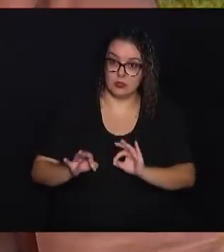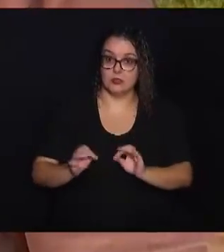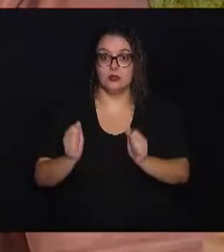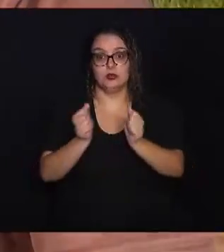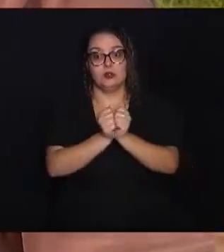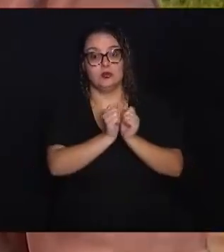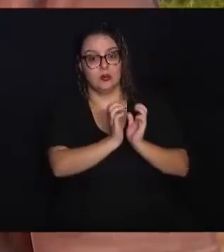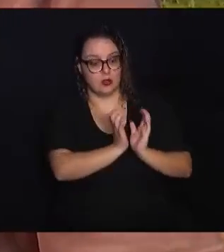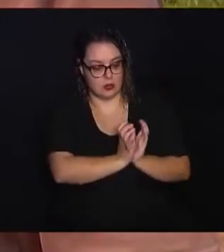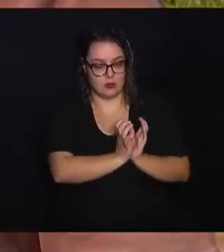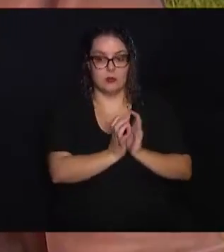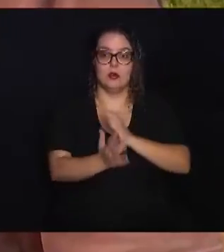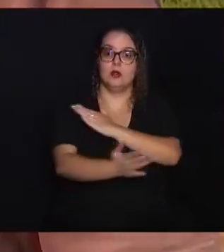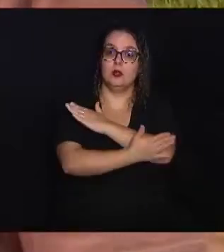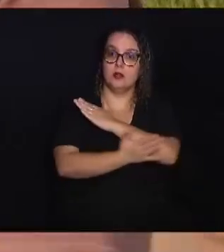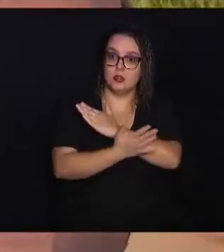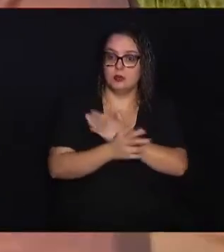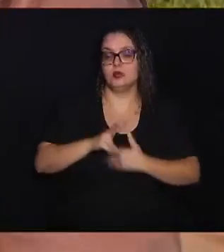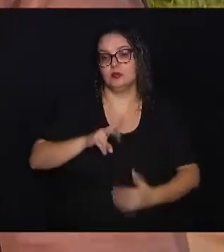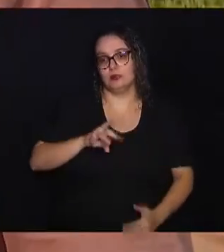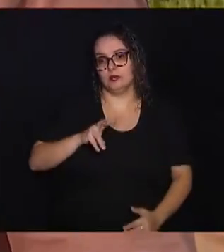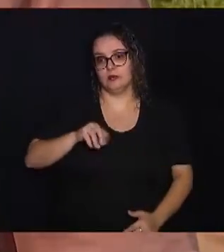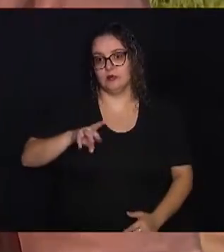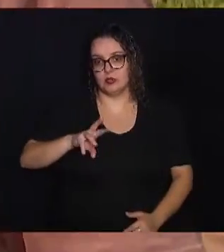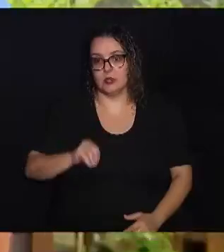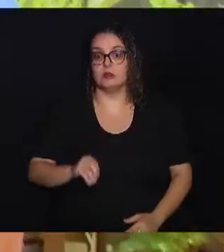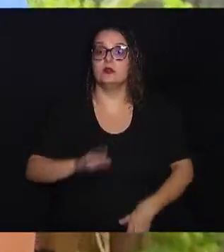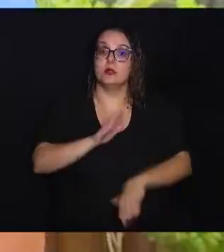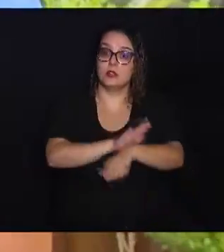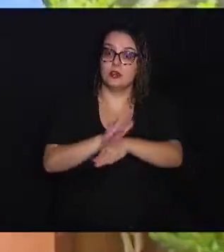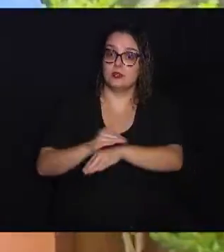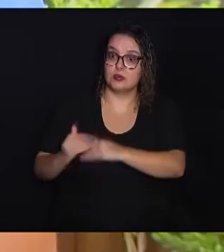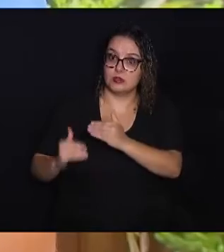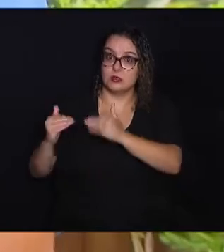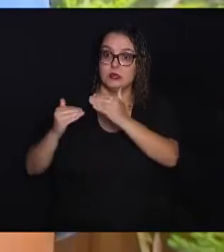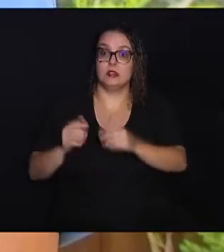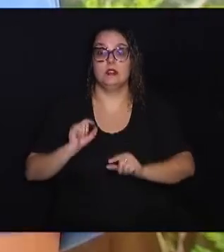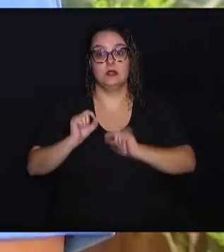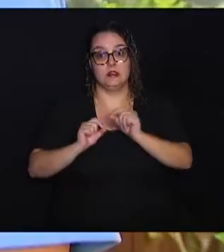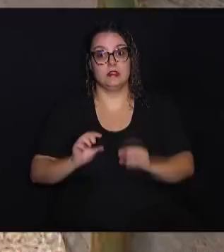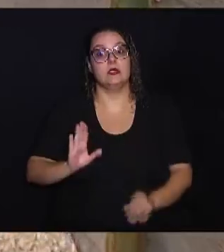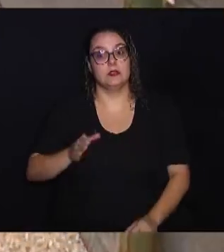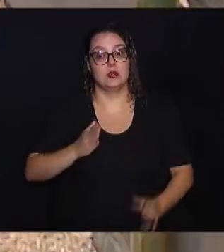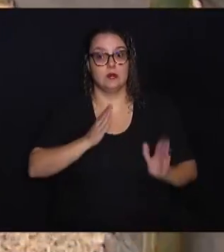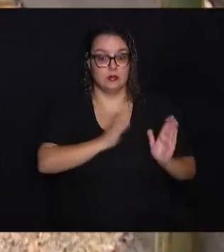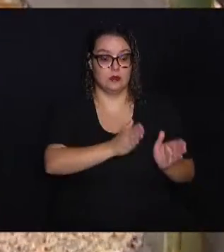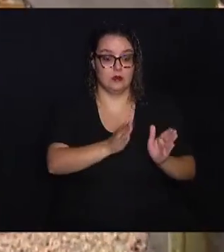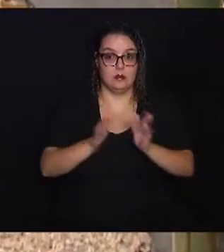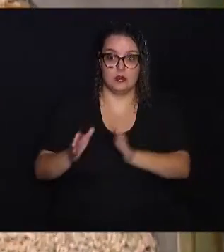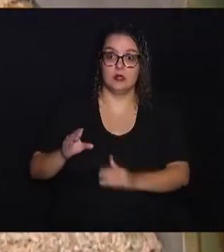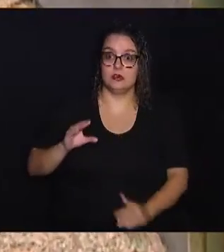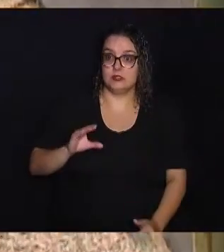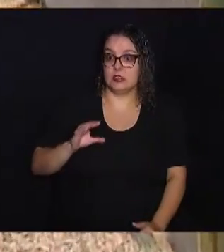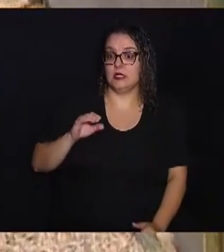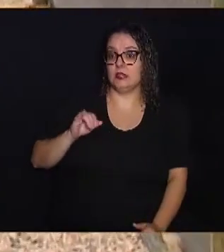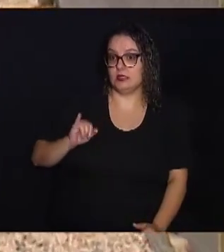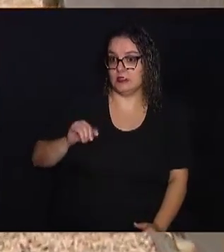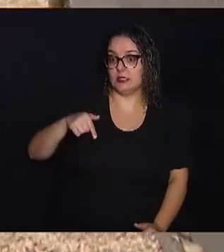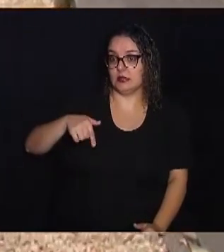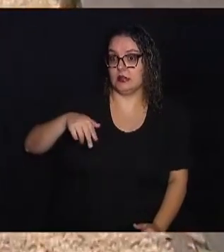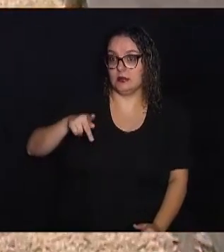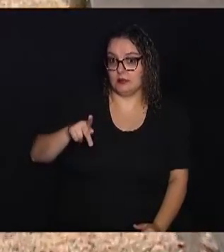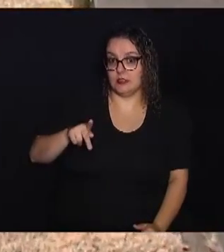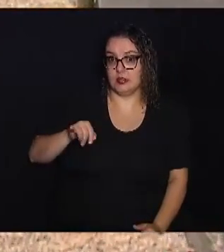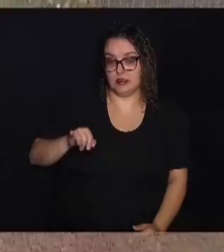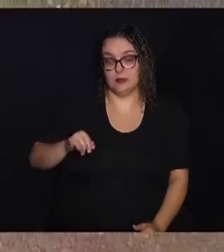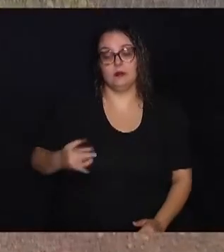APAI, ajuda o viveiro e ajuda os meninos também, né? Quem já passou pelas etapas do CIQP e estagiou no